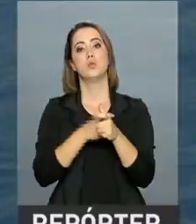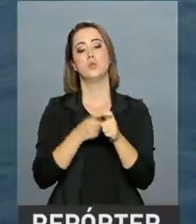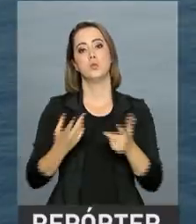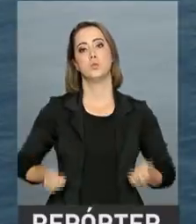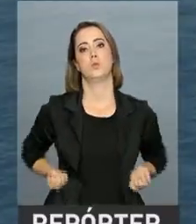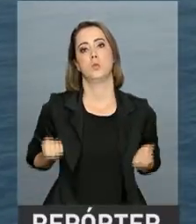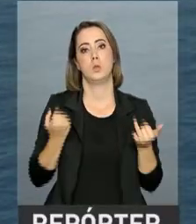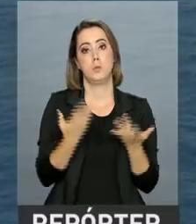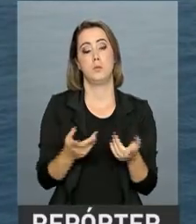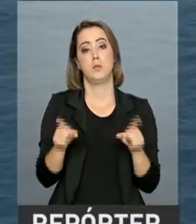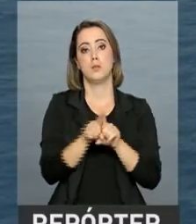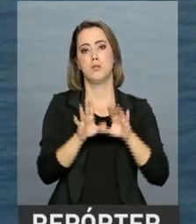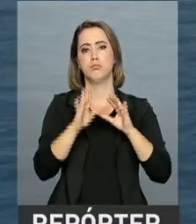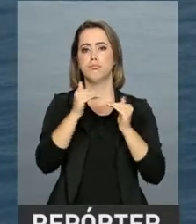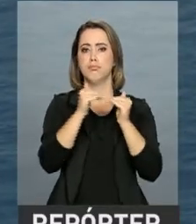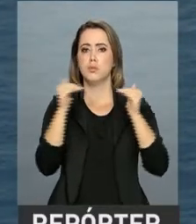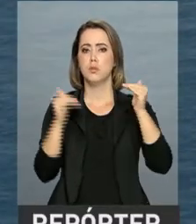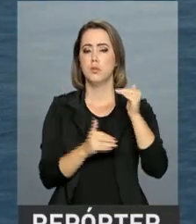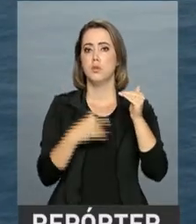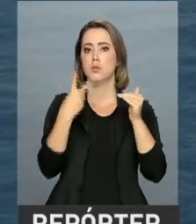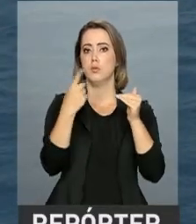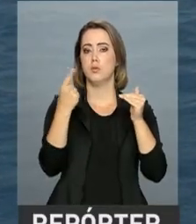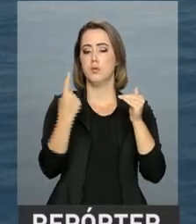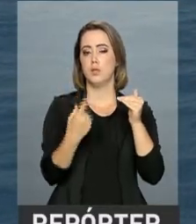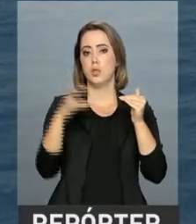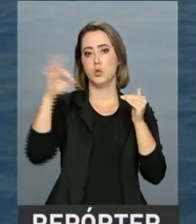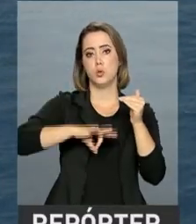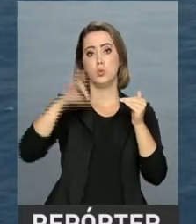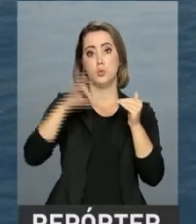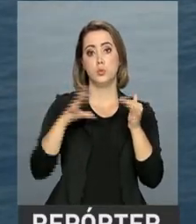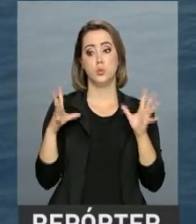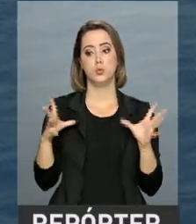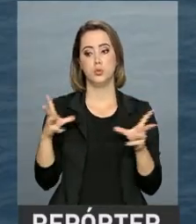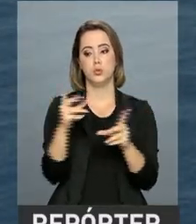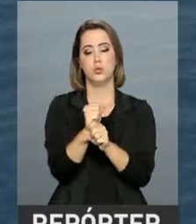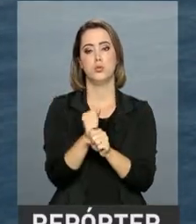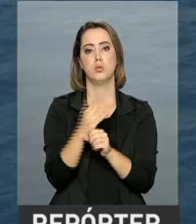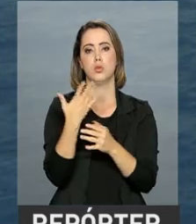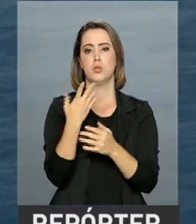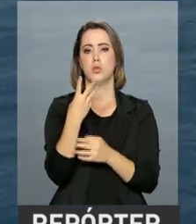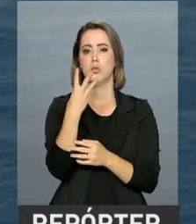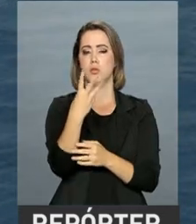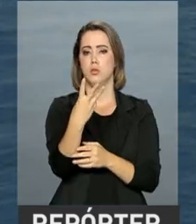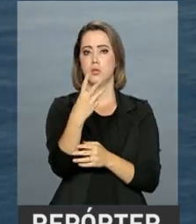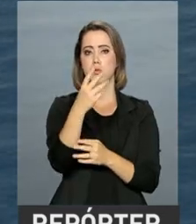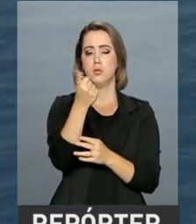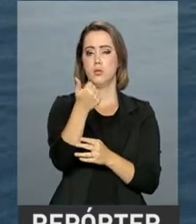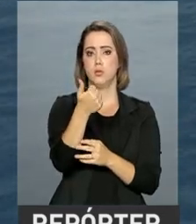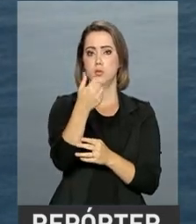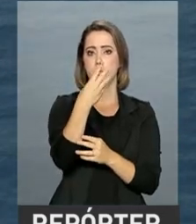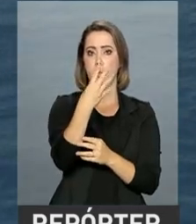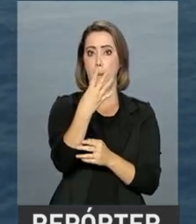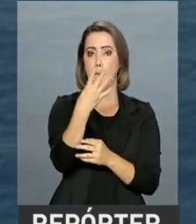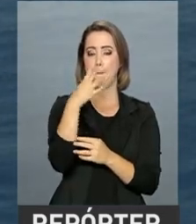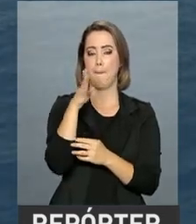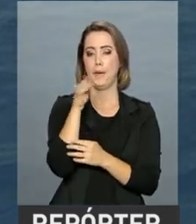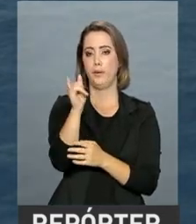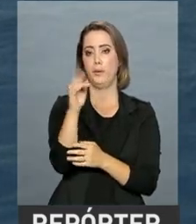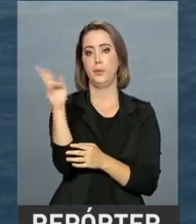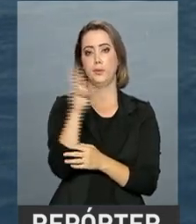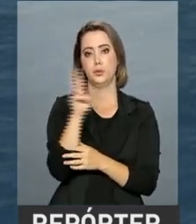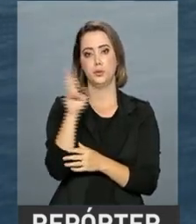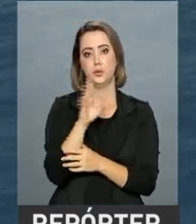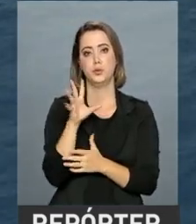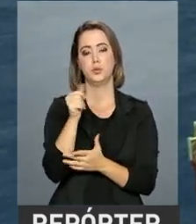a queda da dívida foi de mais de 21% fechando em pouco mais de 314 bilhões de reais